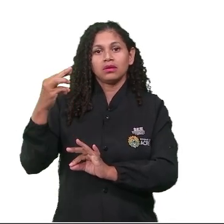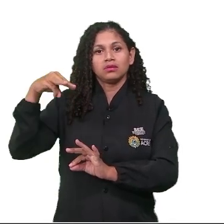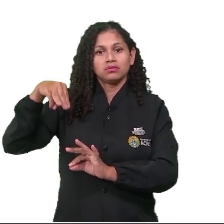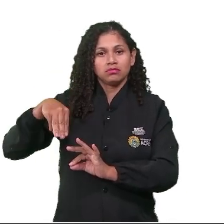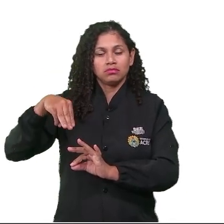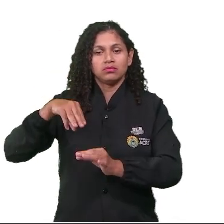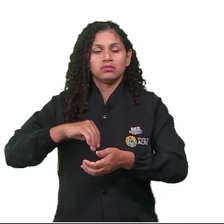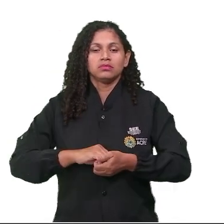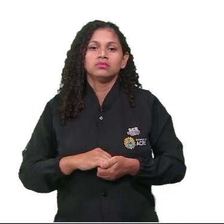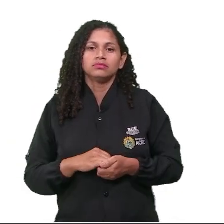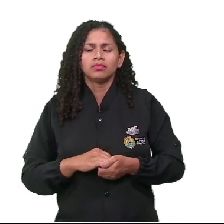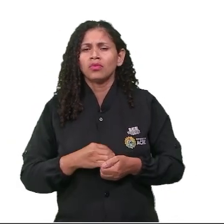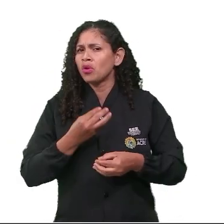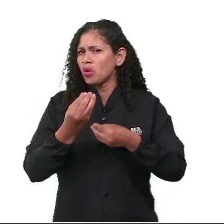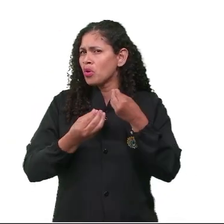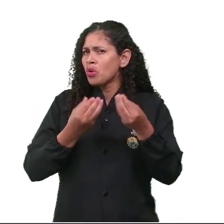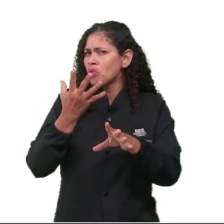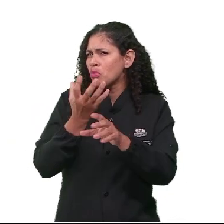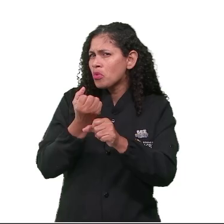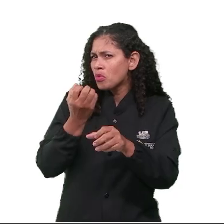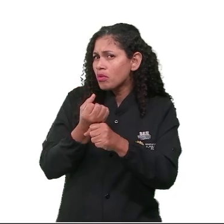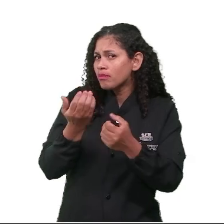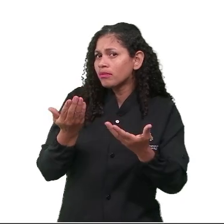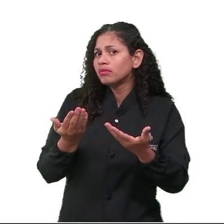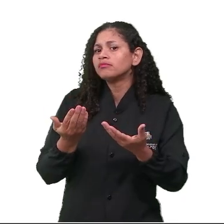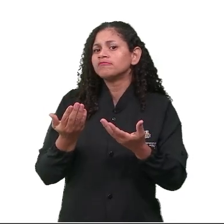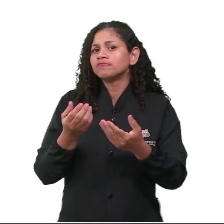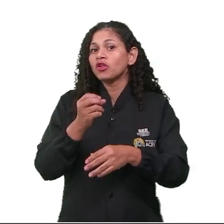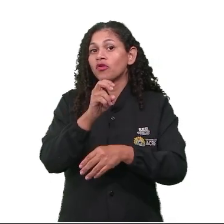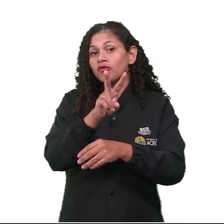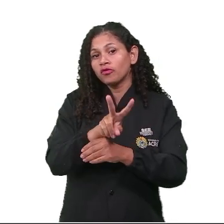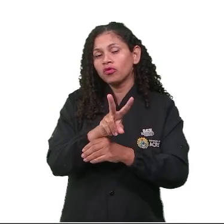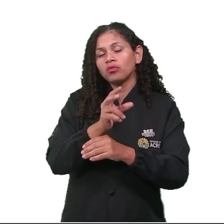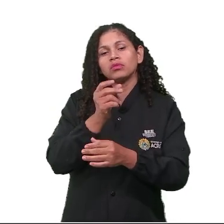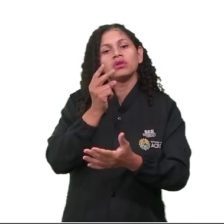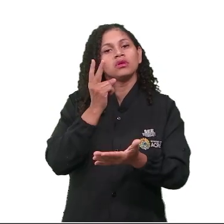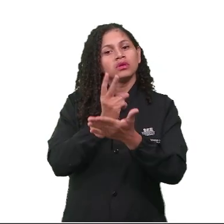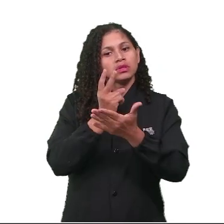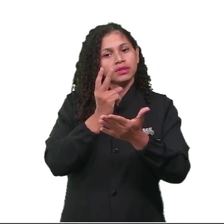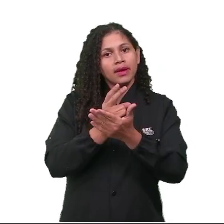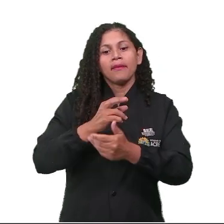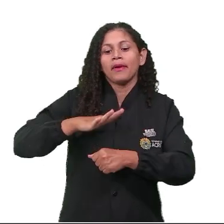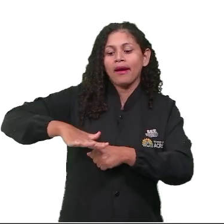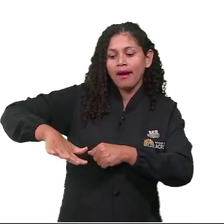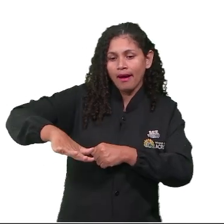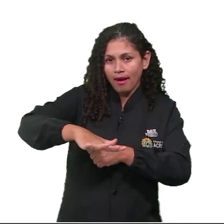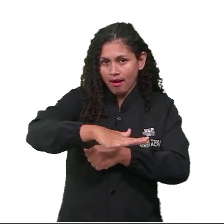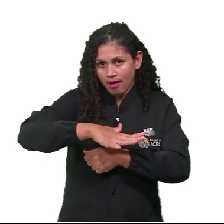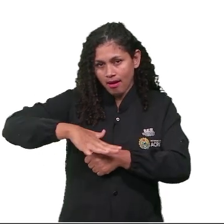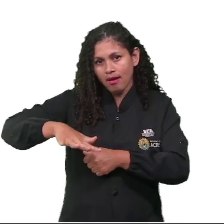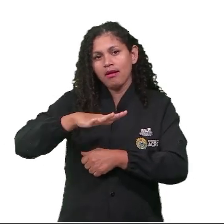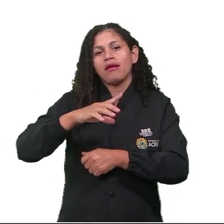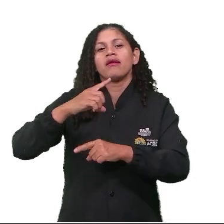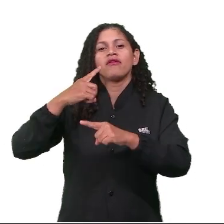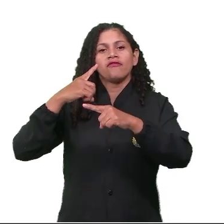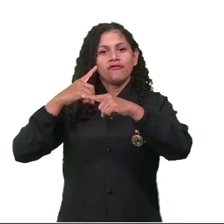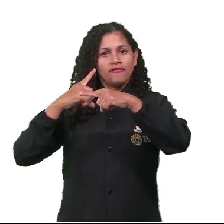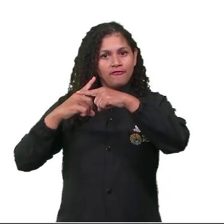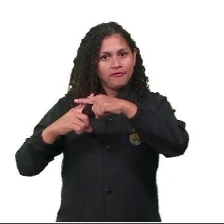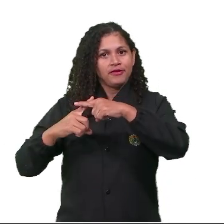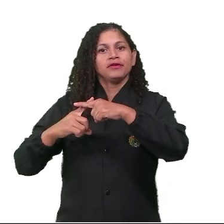E aí o que a gente vai fazer? Como é que a gente calcula o volume? O volume sempre vai ser a área da base vezes a